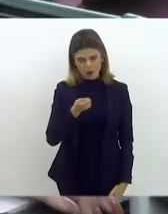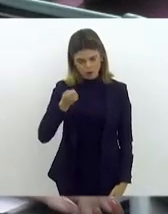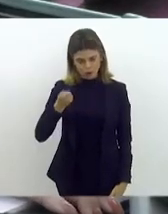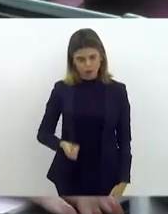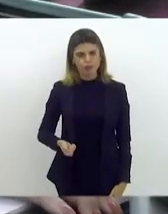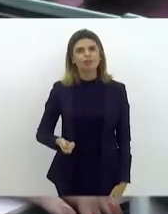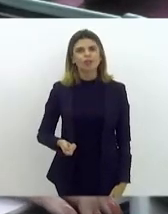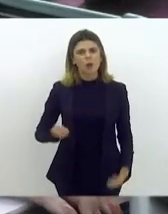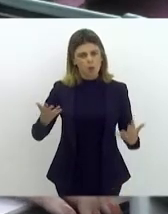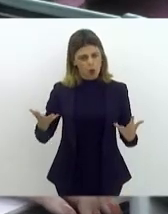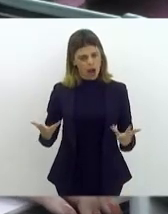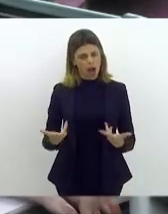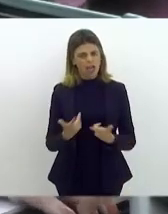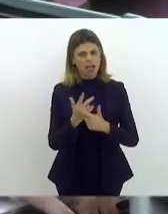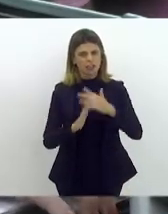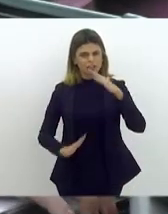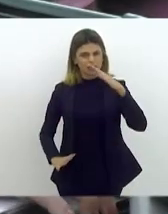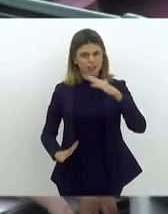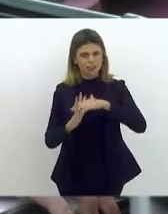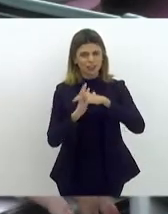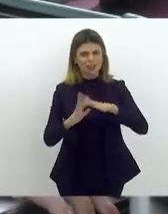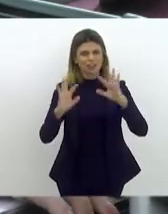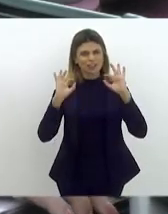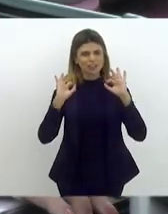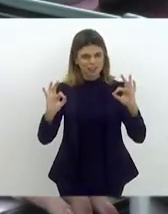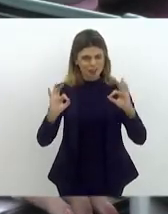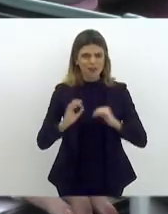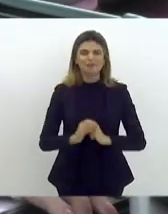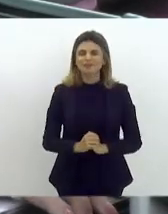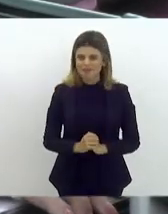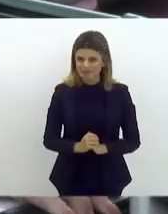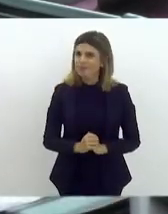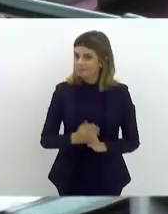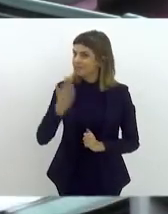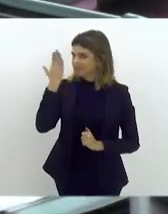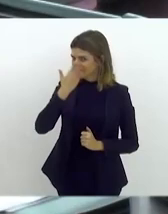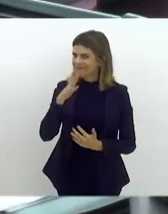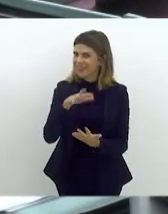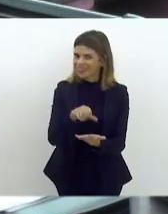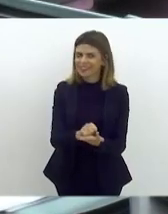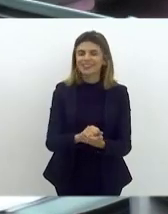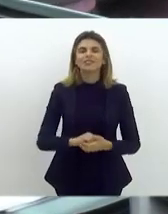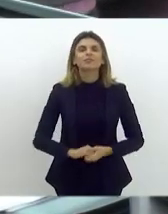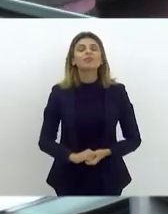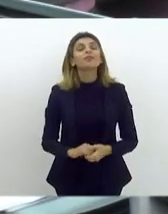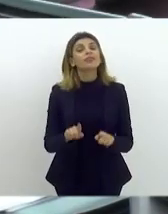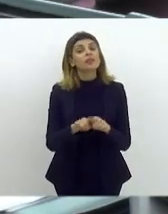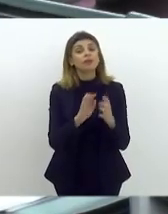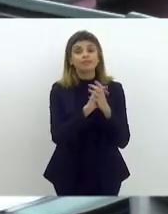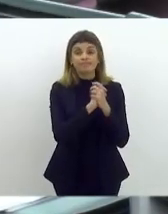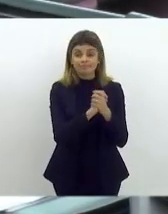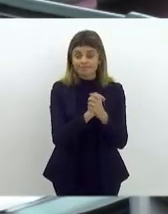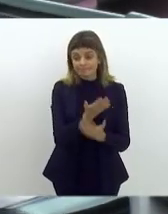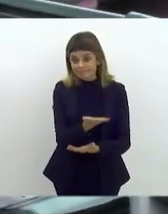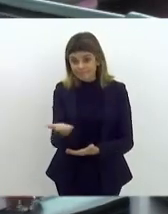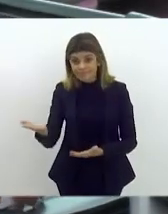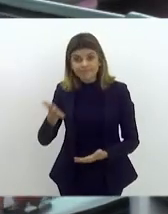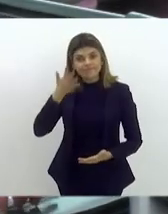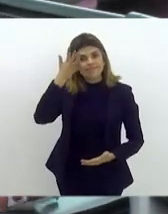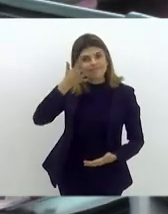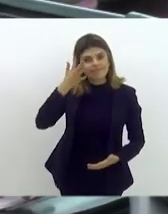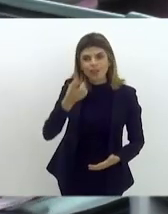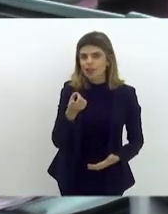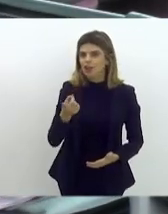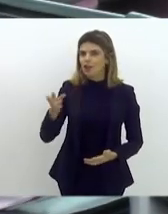extrema qualidade e a gente não pode deixar de fazer esse registro né a saudade as doutoras né que também